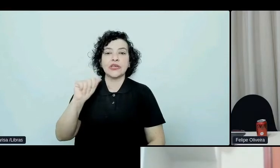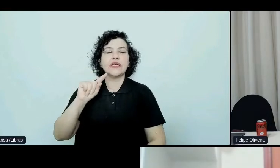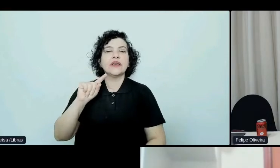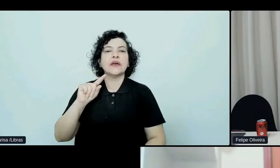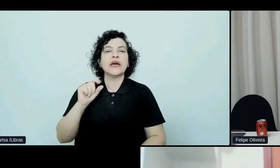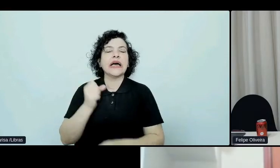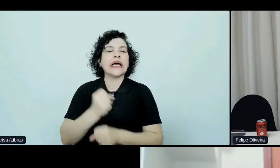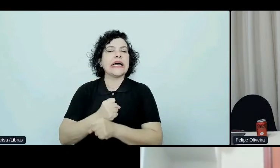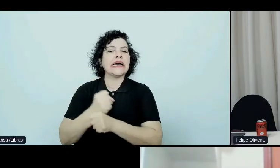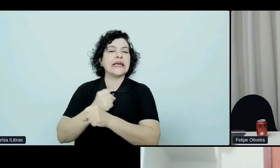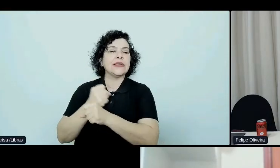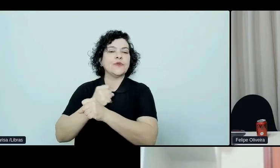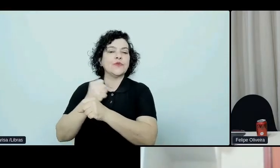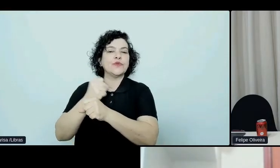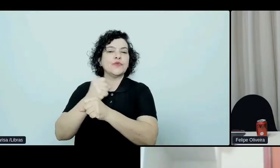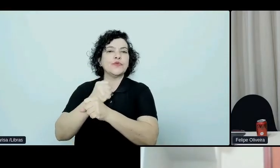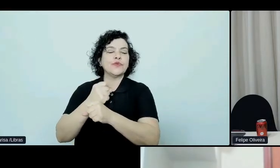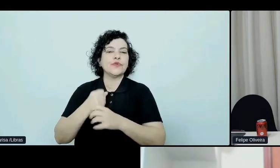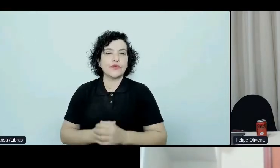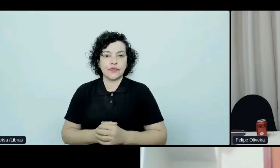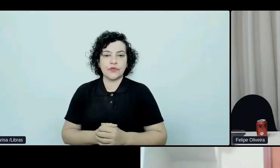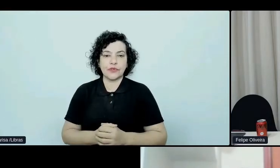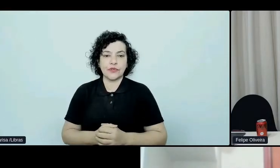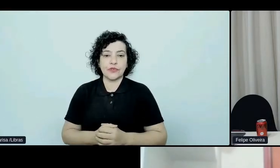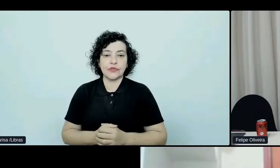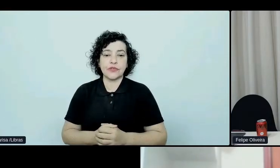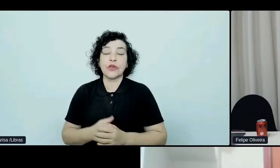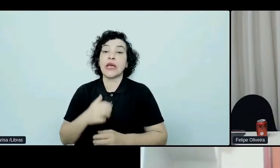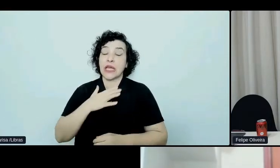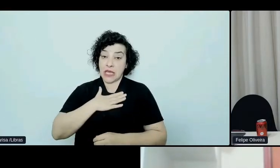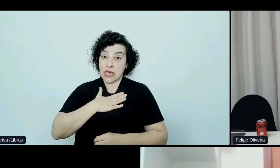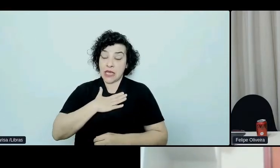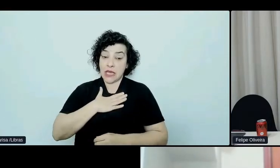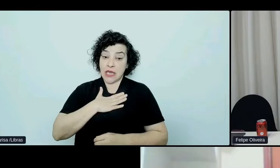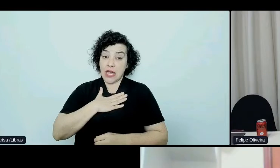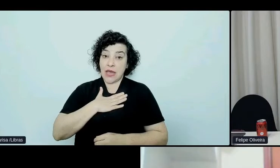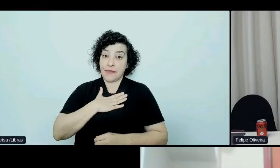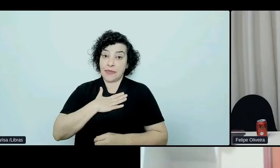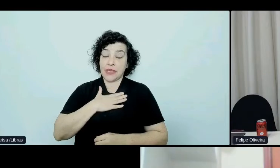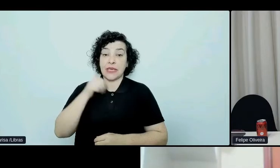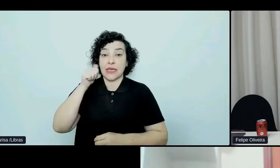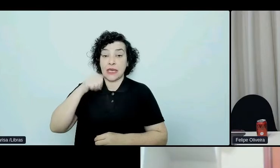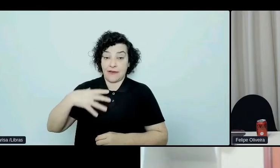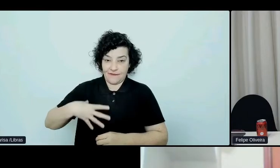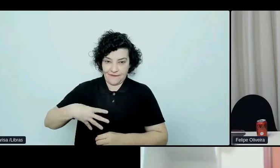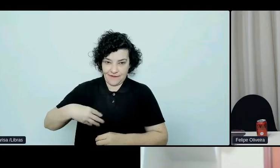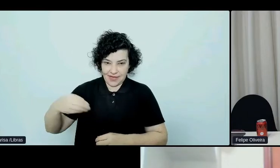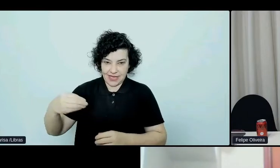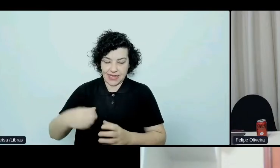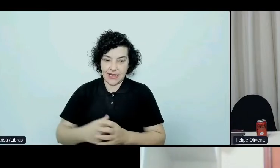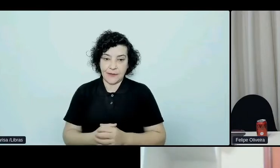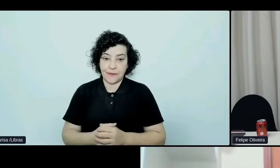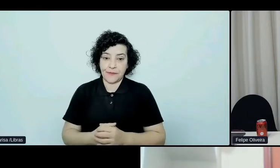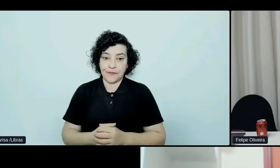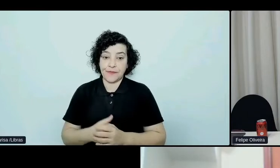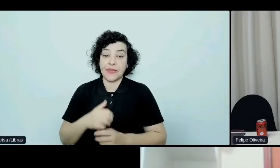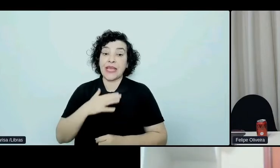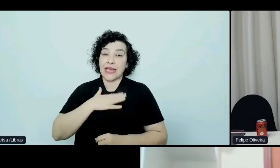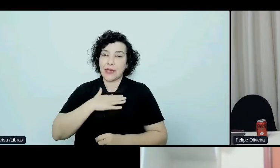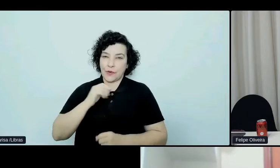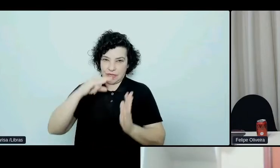não quer, não é questão de, tipo, existe um desconforto ali propiciado, eu não quero, e ponto. Então, tem que entender também esse limiar, né? Sim.